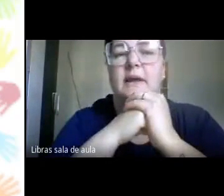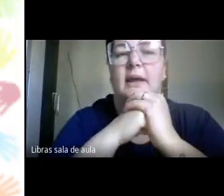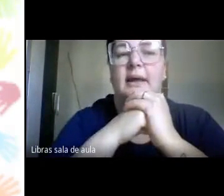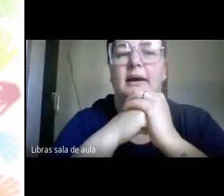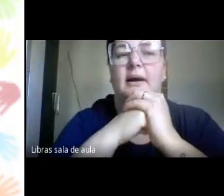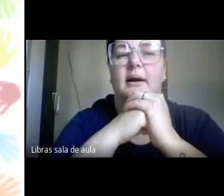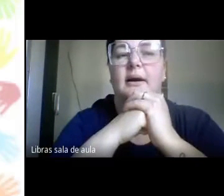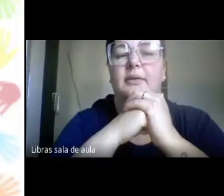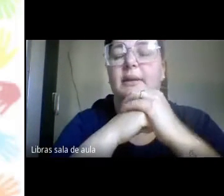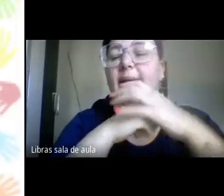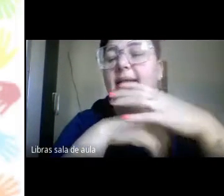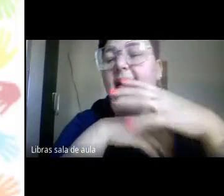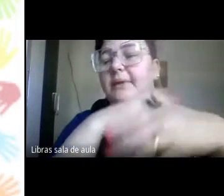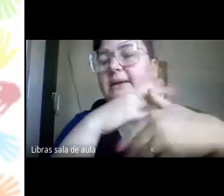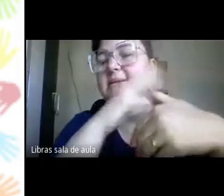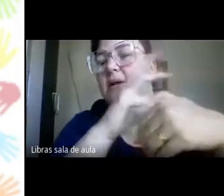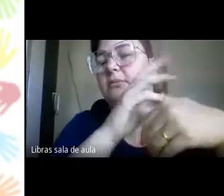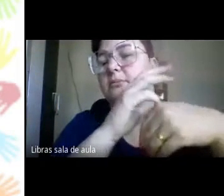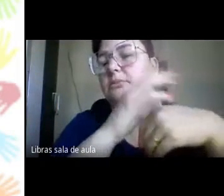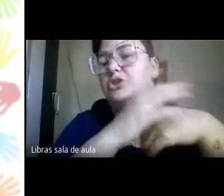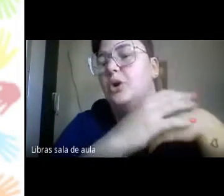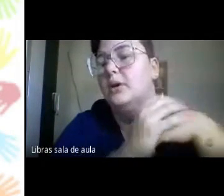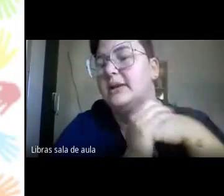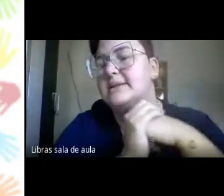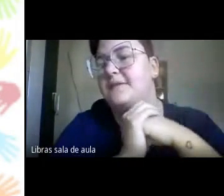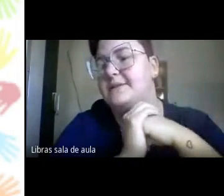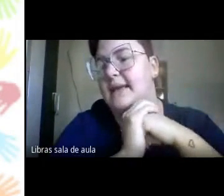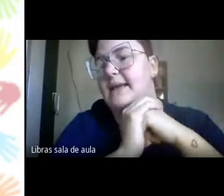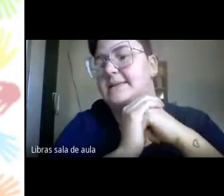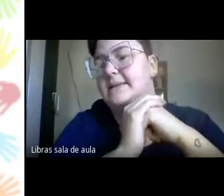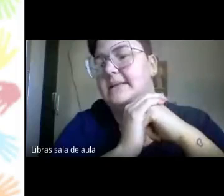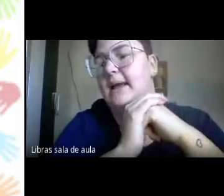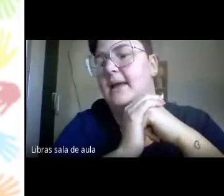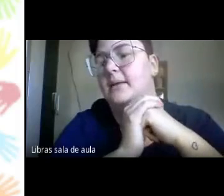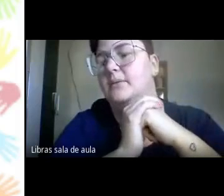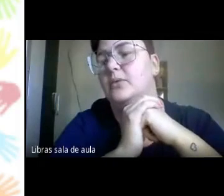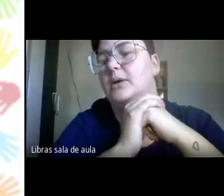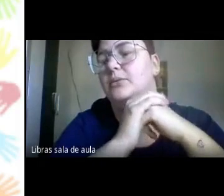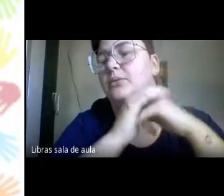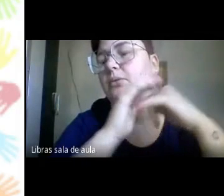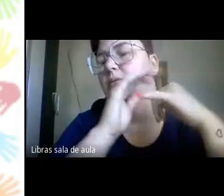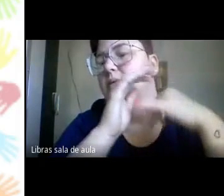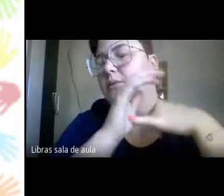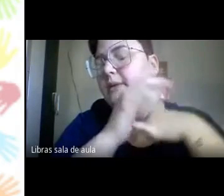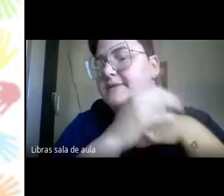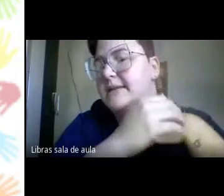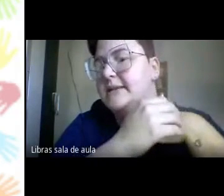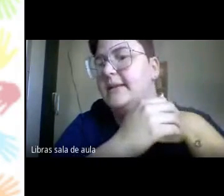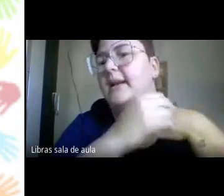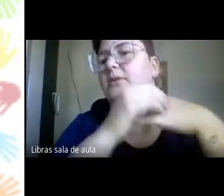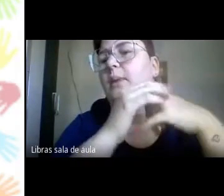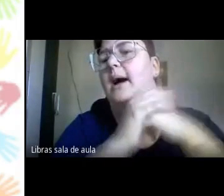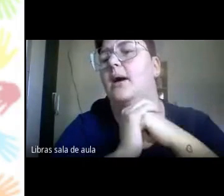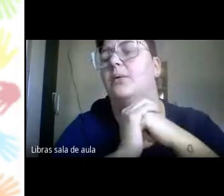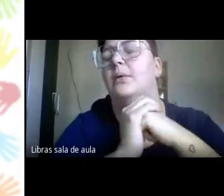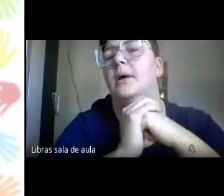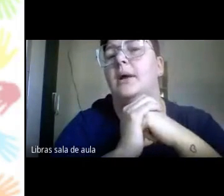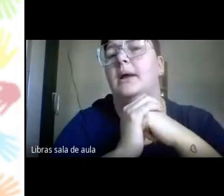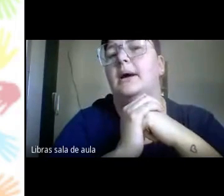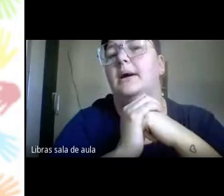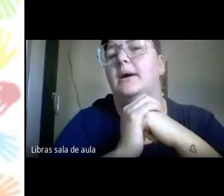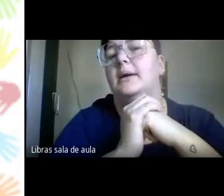alunos, eu também trago a questão de outras deficiências, né? Do aluno com deficiência